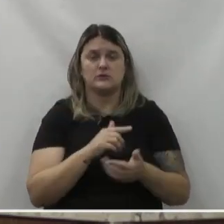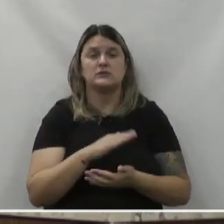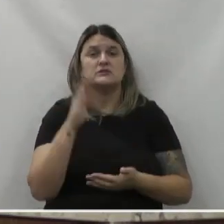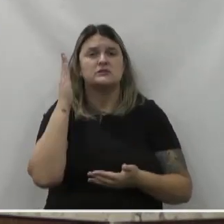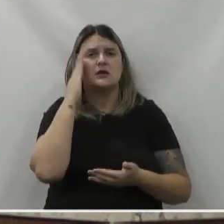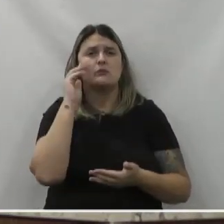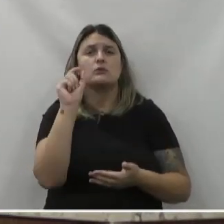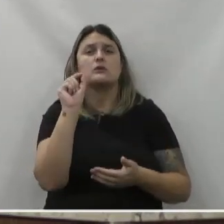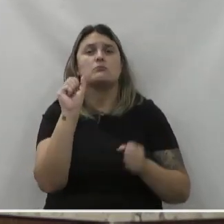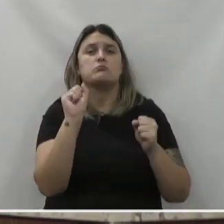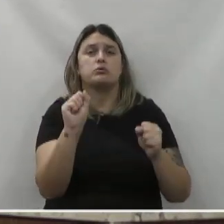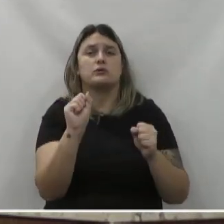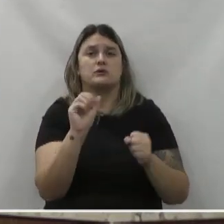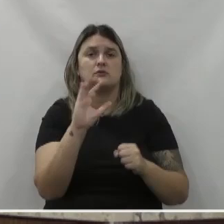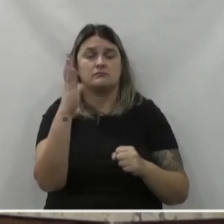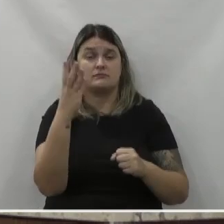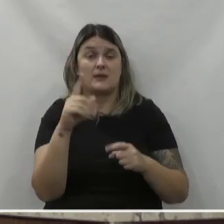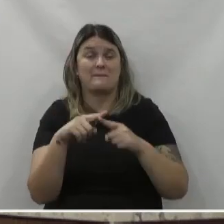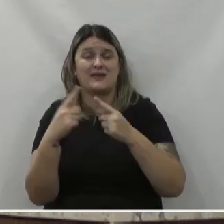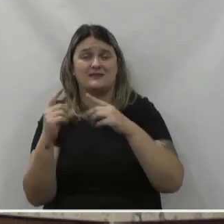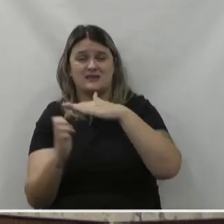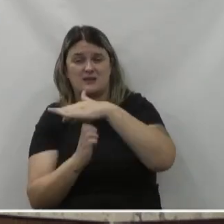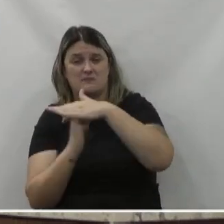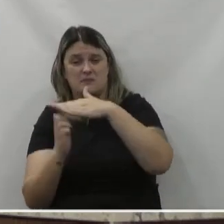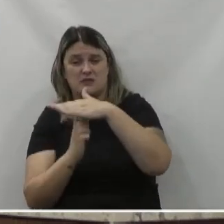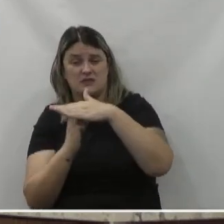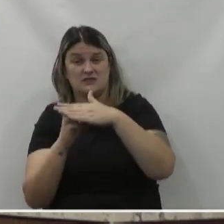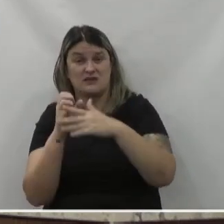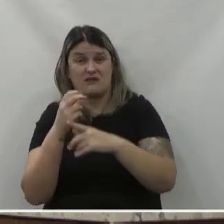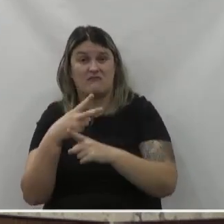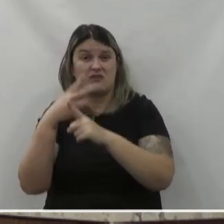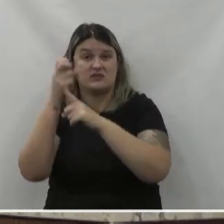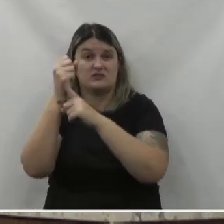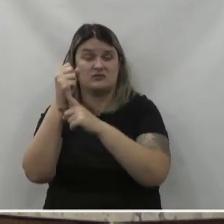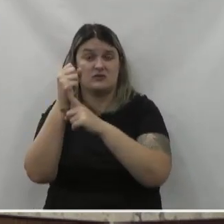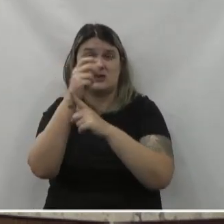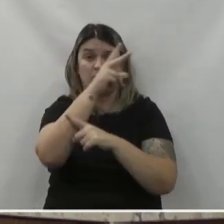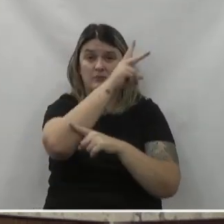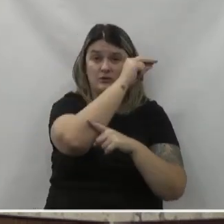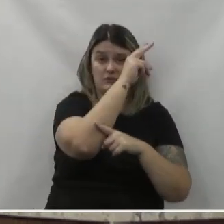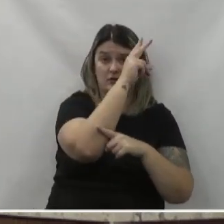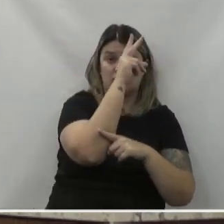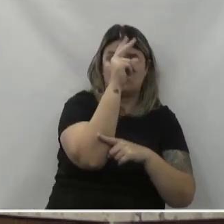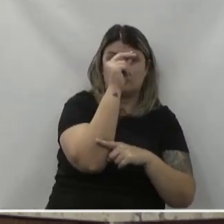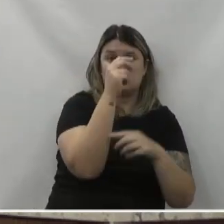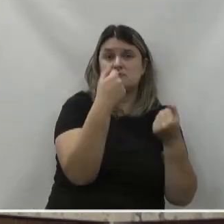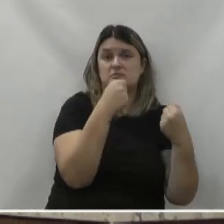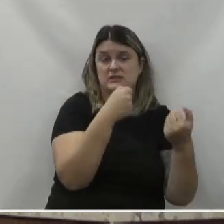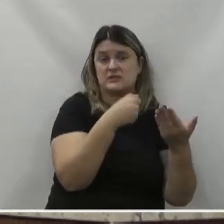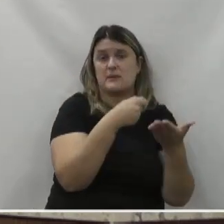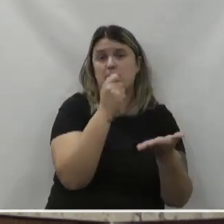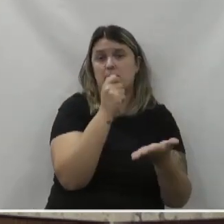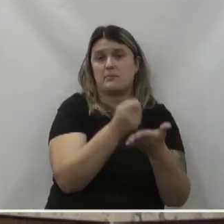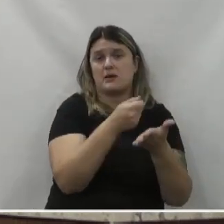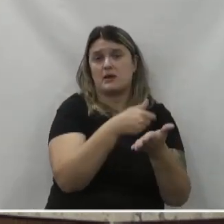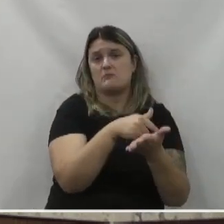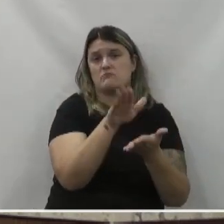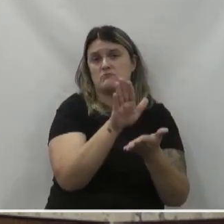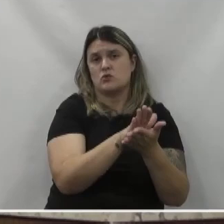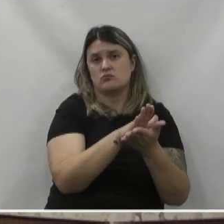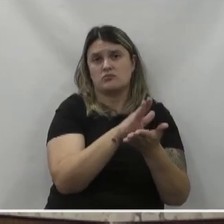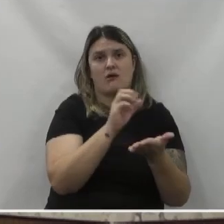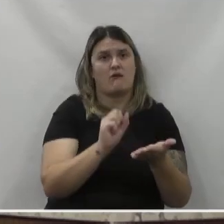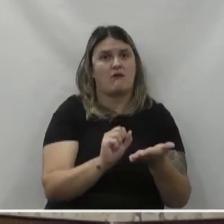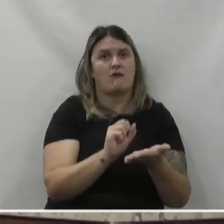pode acontecer. Embora a empresa venha a vencer, ainda a prefeitura é capaz de ter que arcar com uma multa